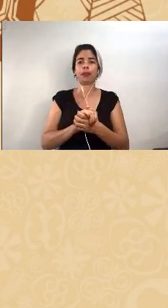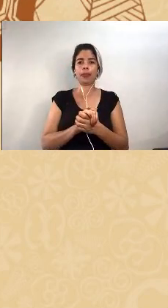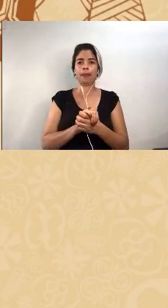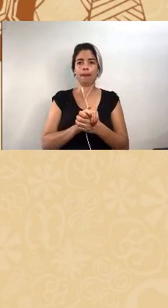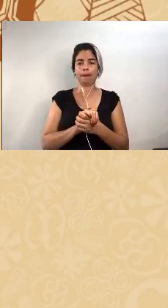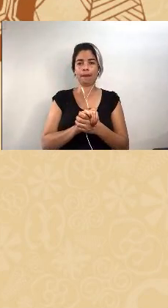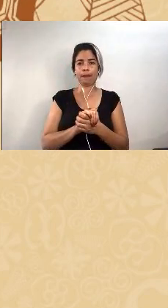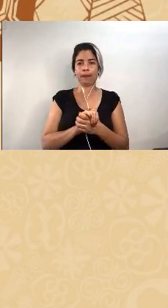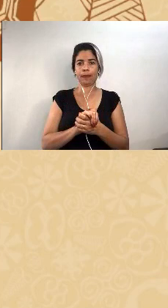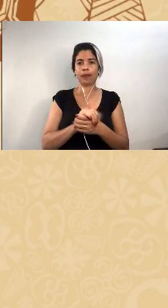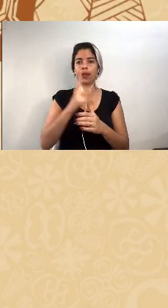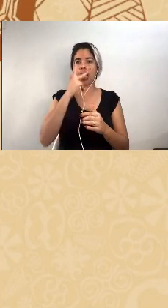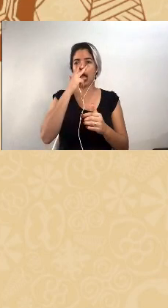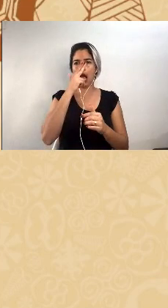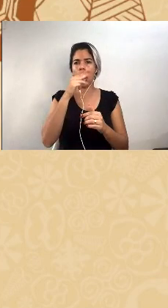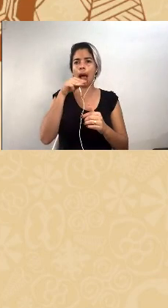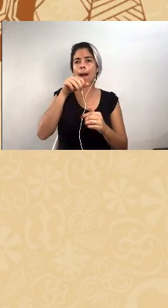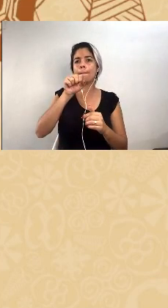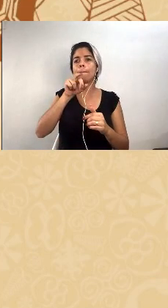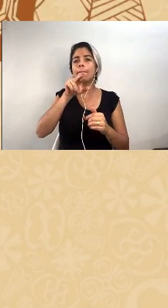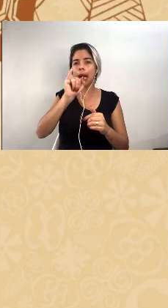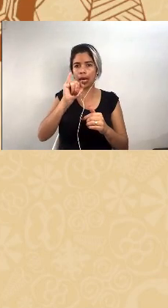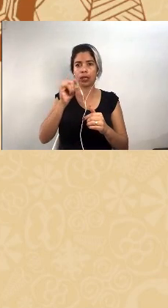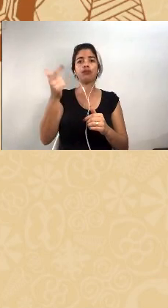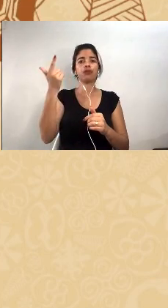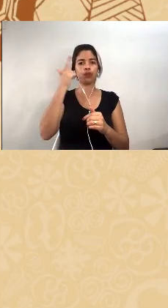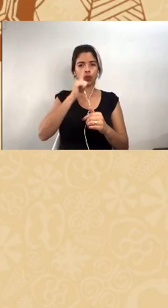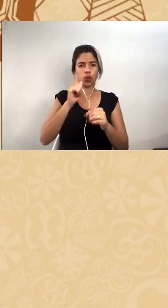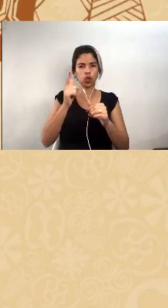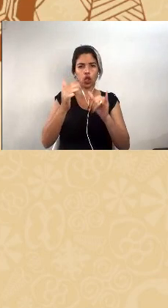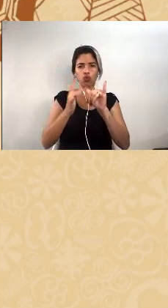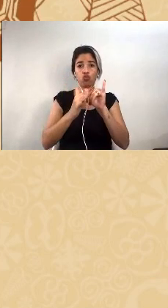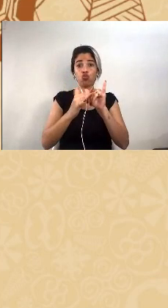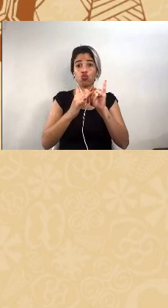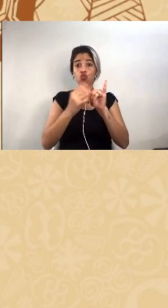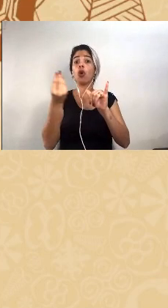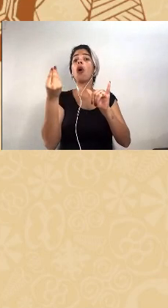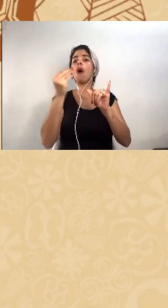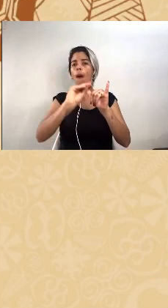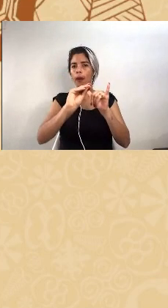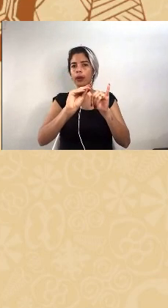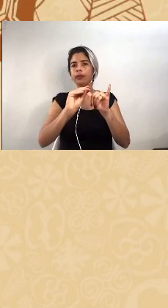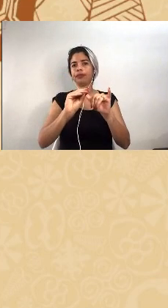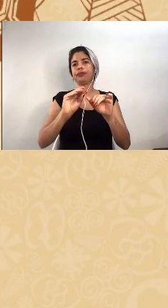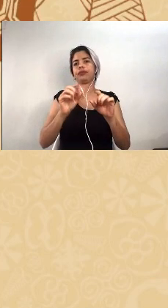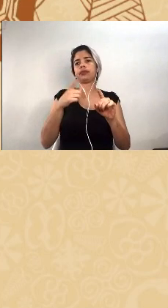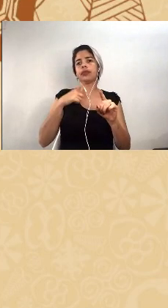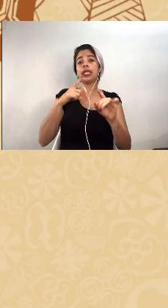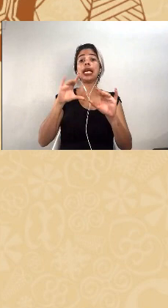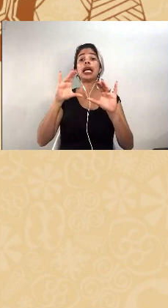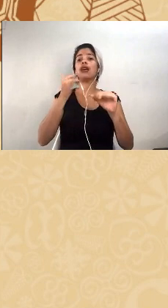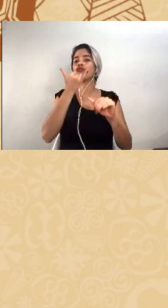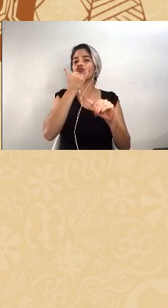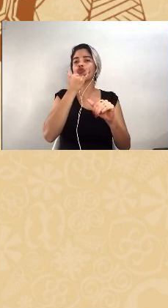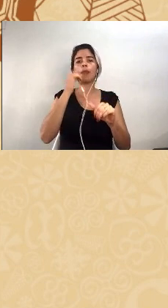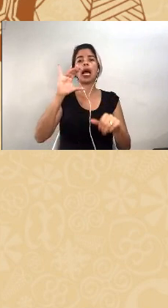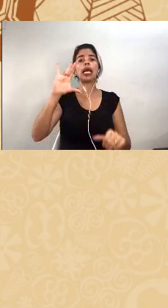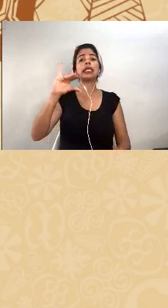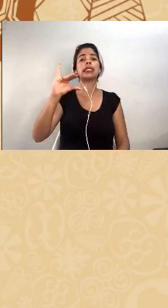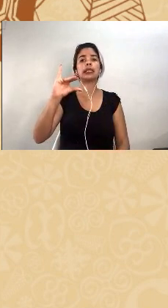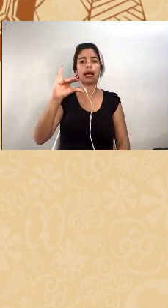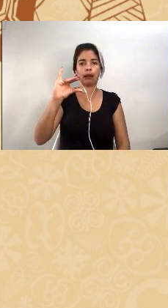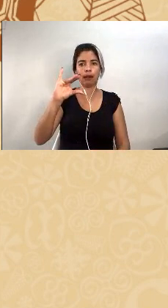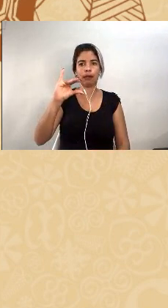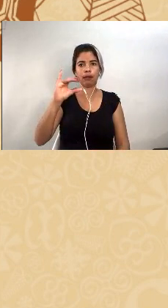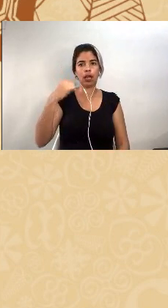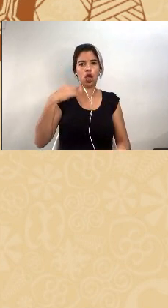É, acho que a Mari está organizando aí, está recente, está no YouTube, não está no YouTube, na verdade, está no Instagram. Enquanto eu